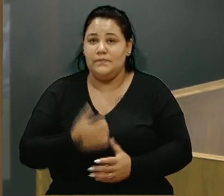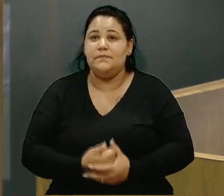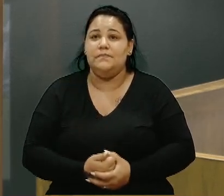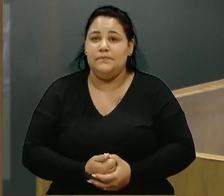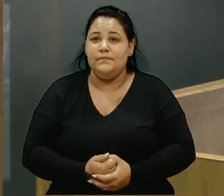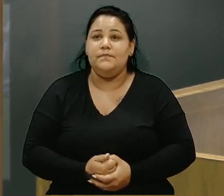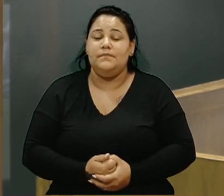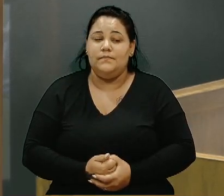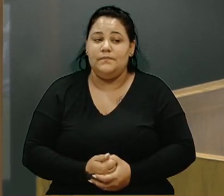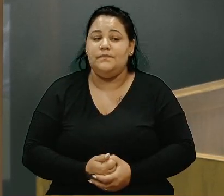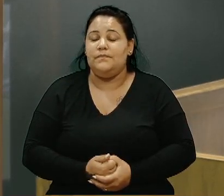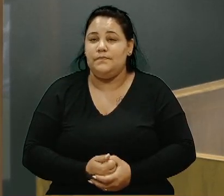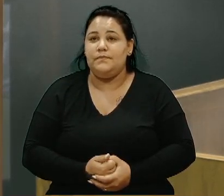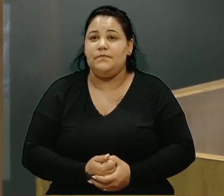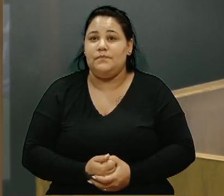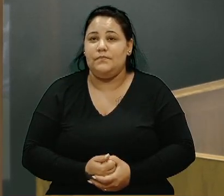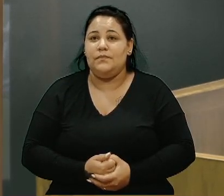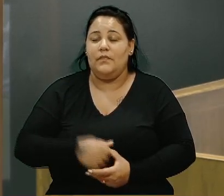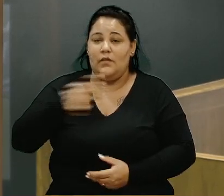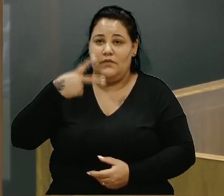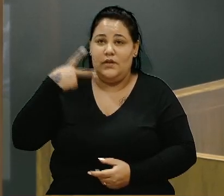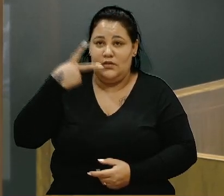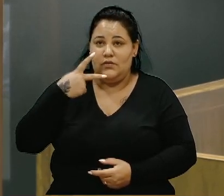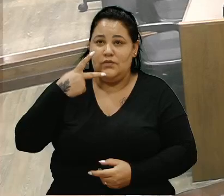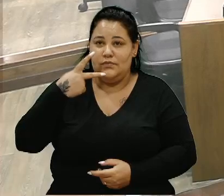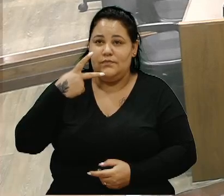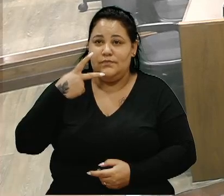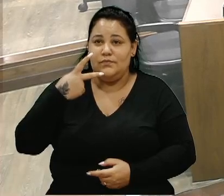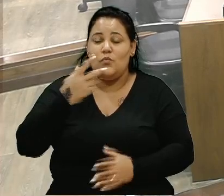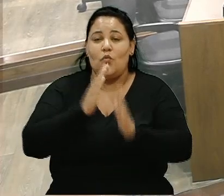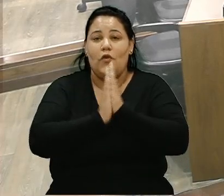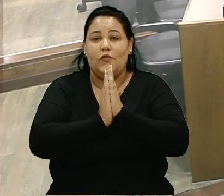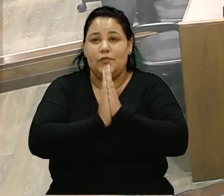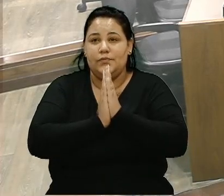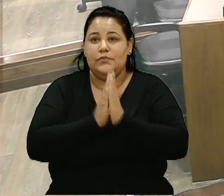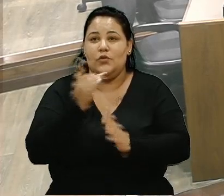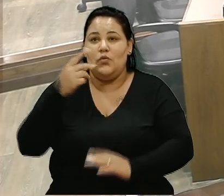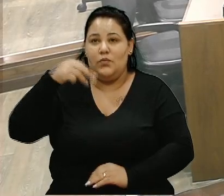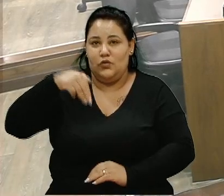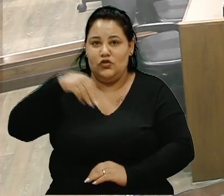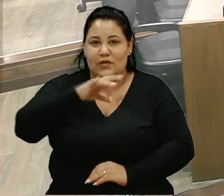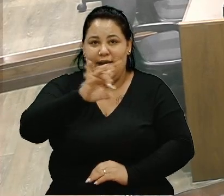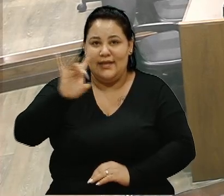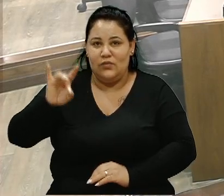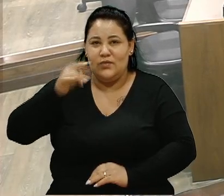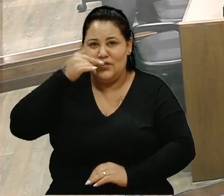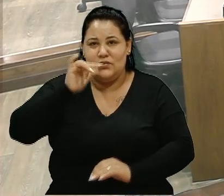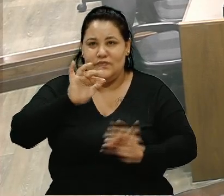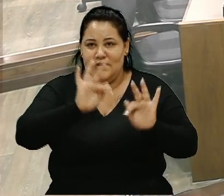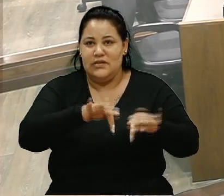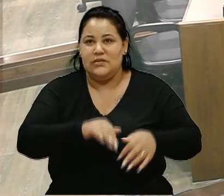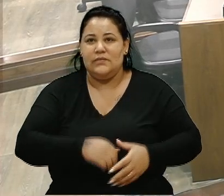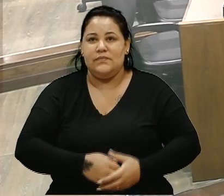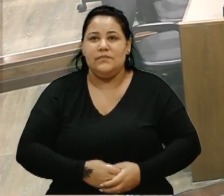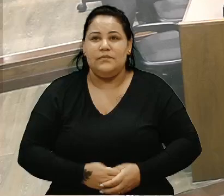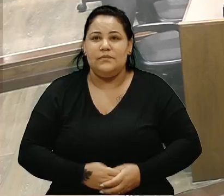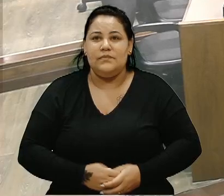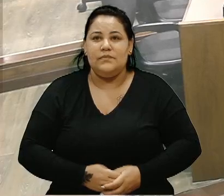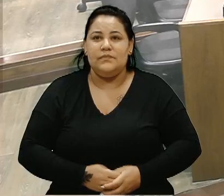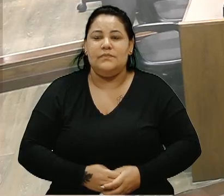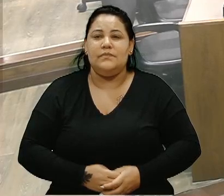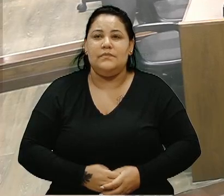apartes? Vereador Libardi, por favor. Um minutinho para cada um, para a gente conseguir... De forma séria,